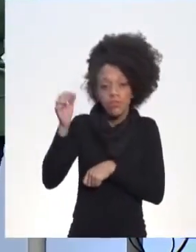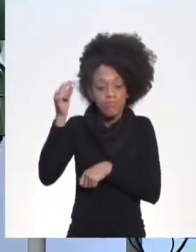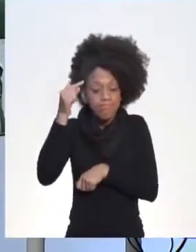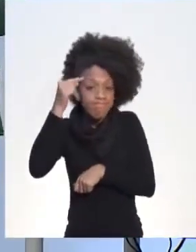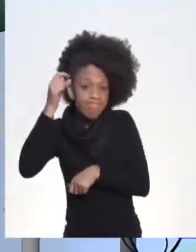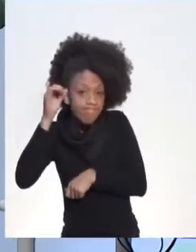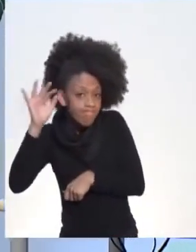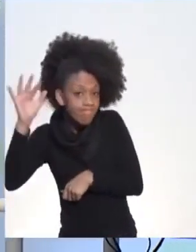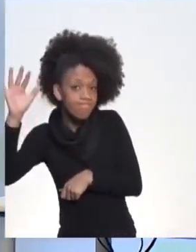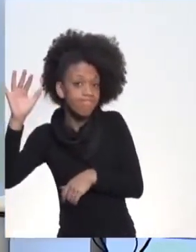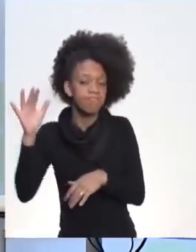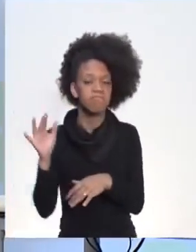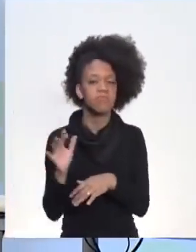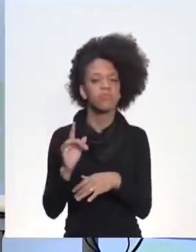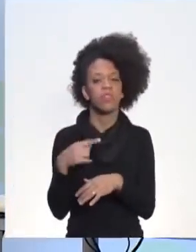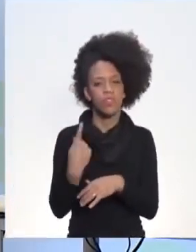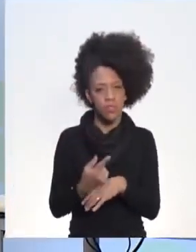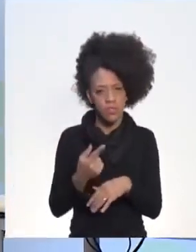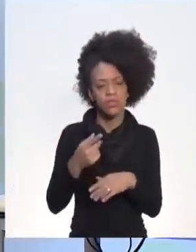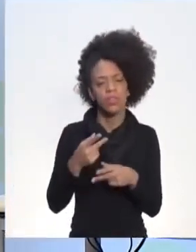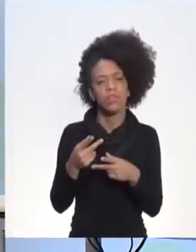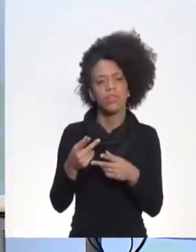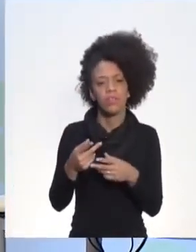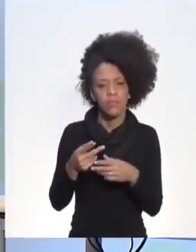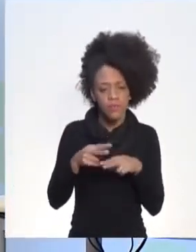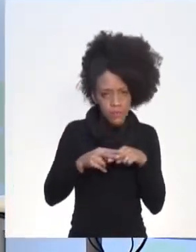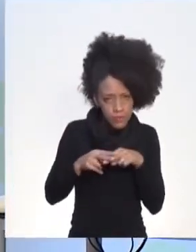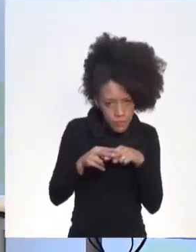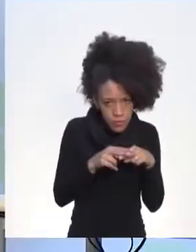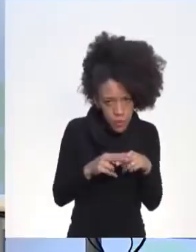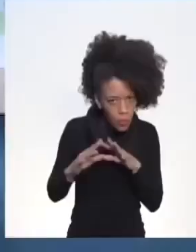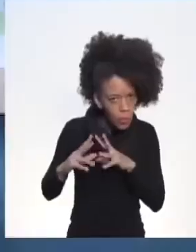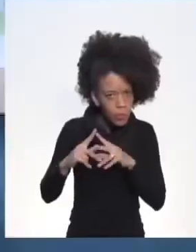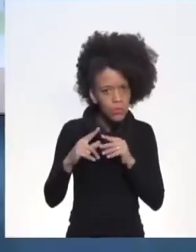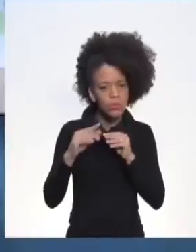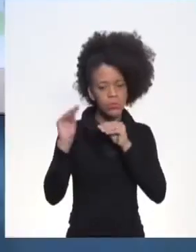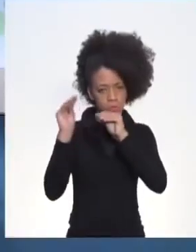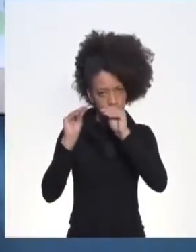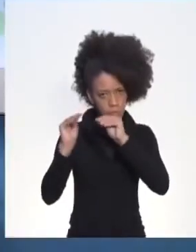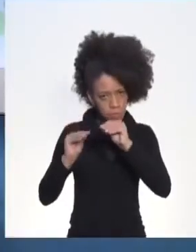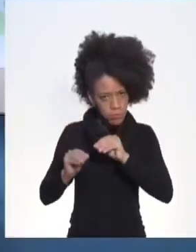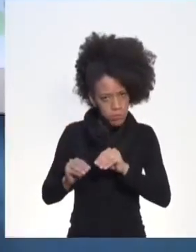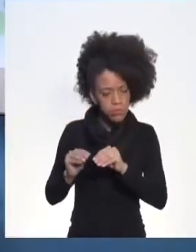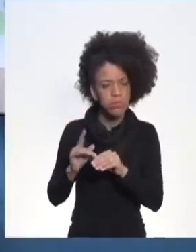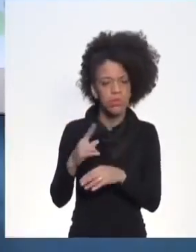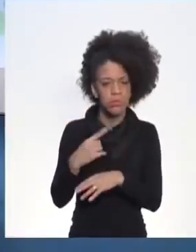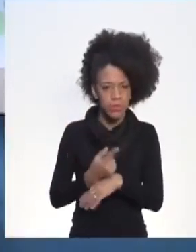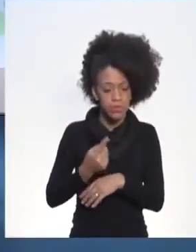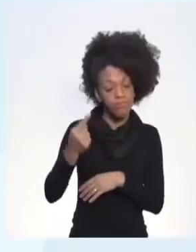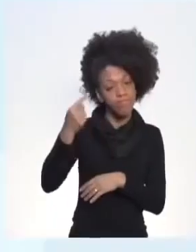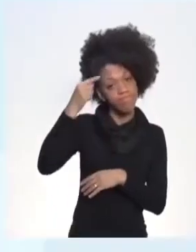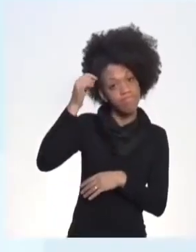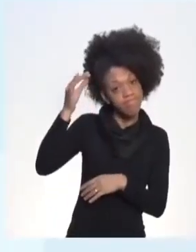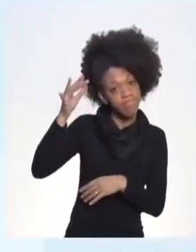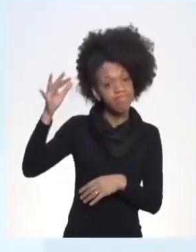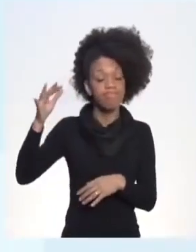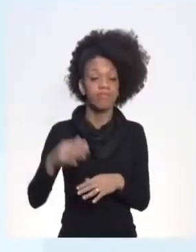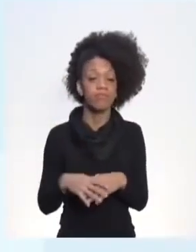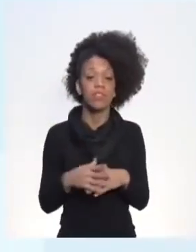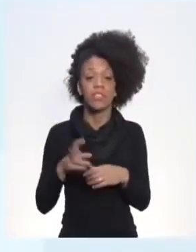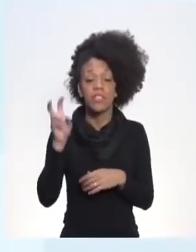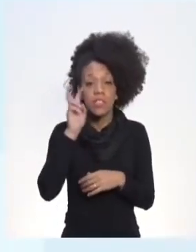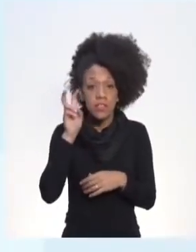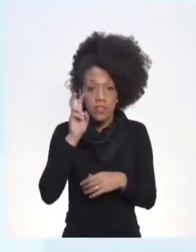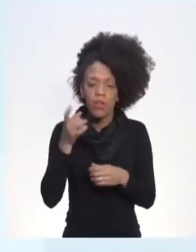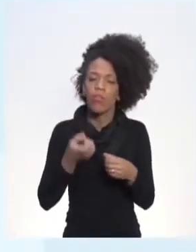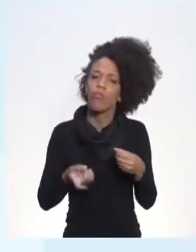ideia, tá? Nós vamos rever tudo que vocês colocaram para nós aqui de ideias e na quinta-feira a